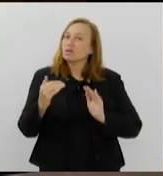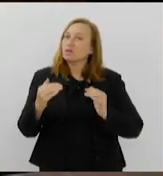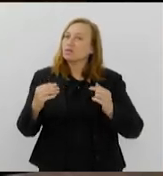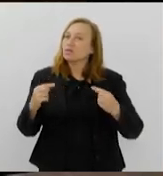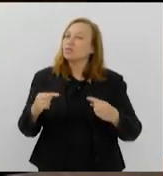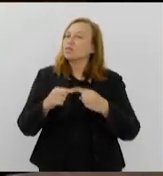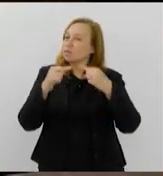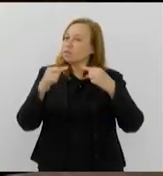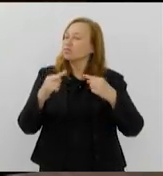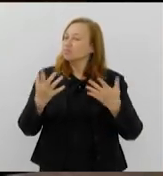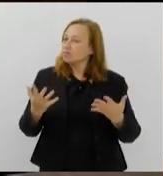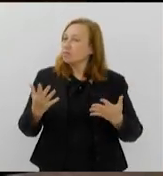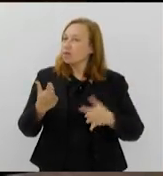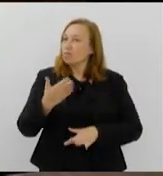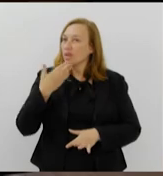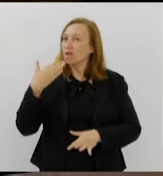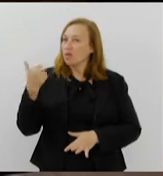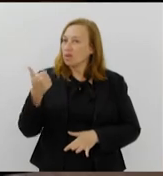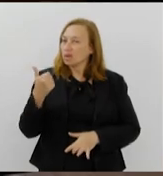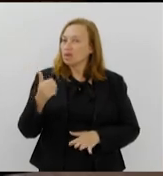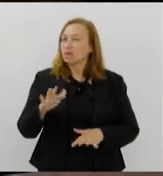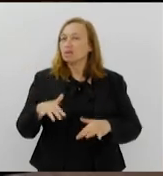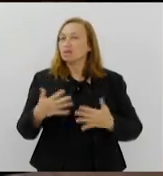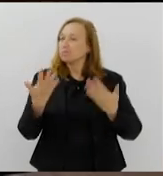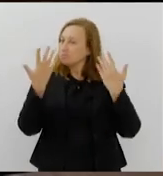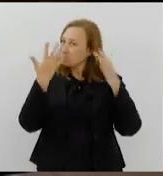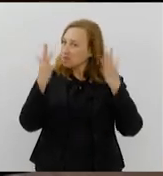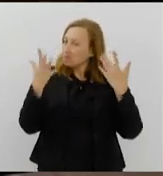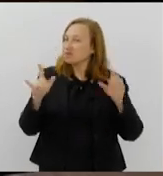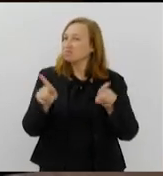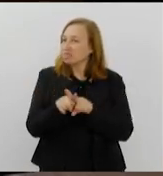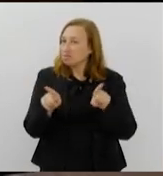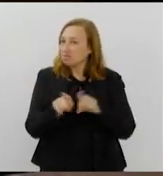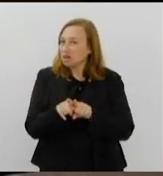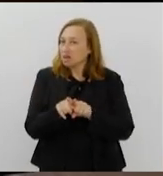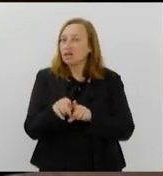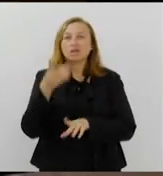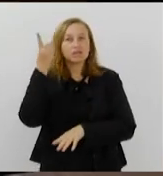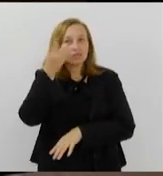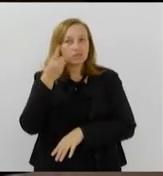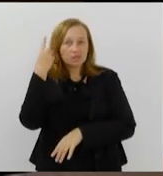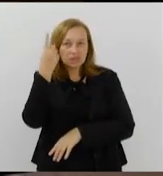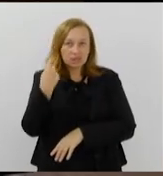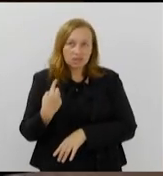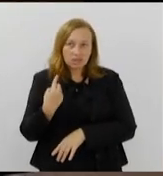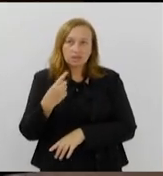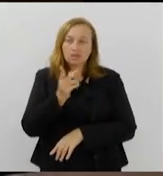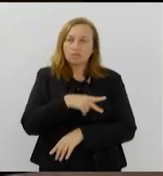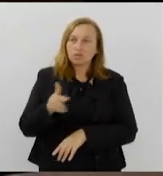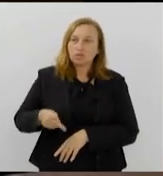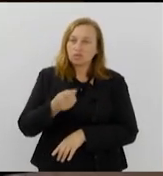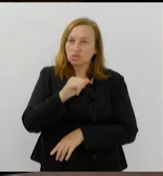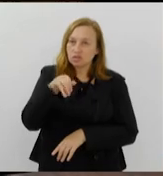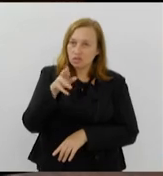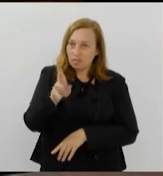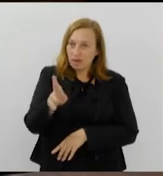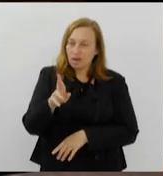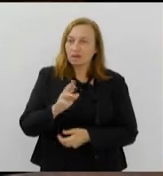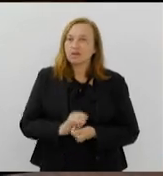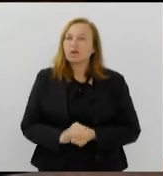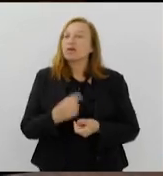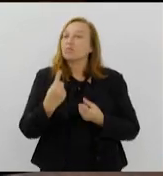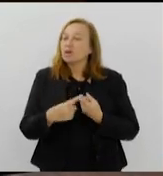ao aprimoramento, e, portanto, queria elogiar também a deputada Dani e o professor Josemar,